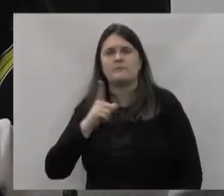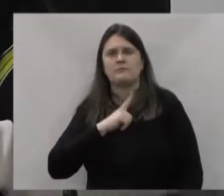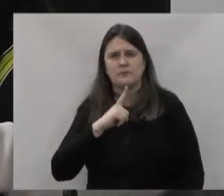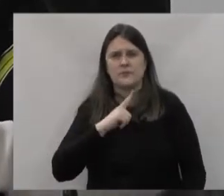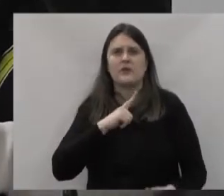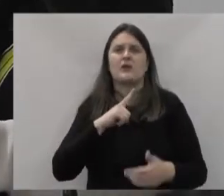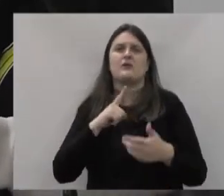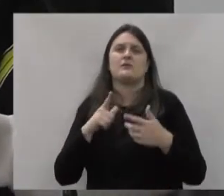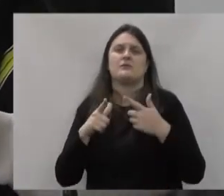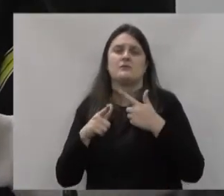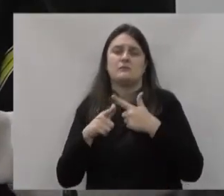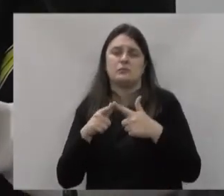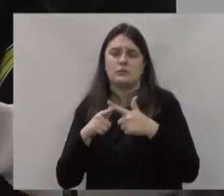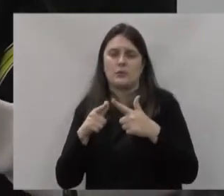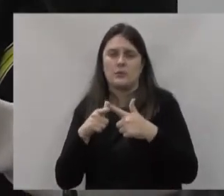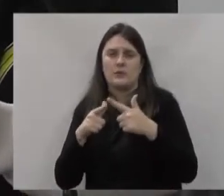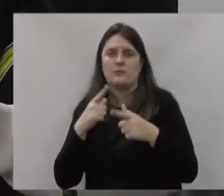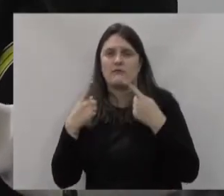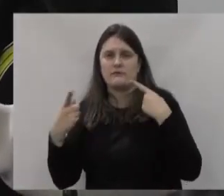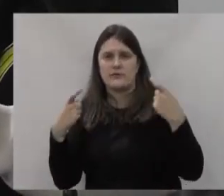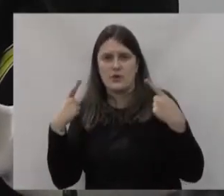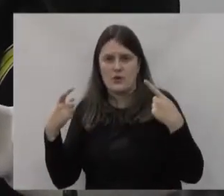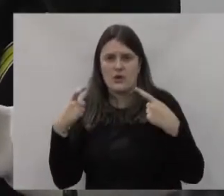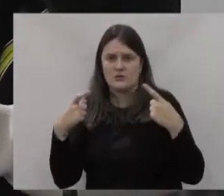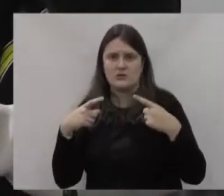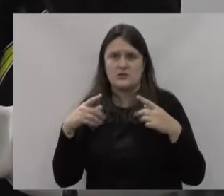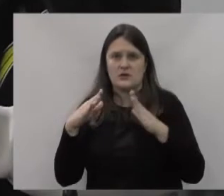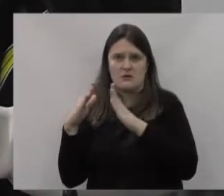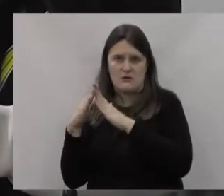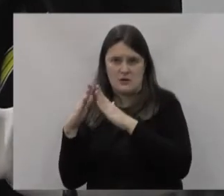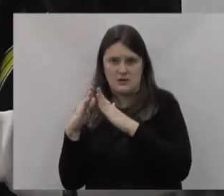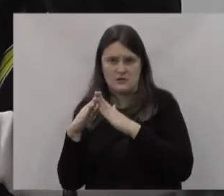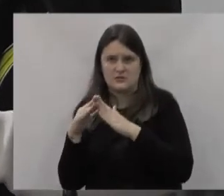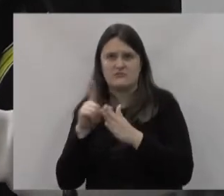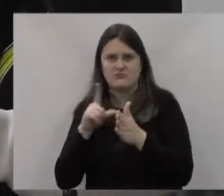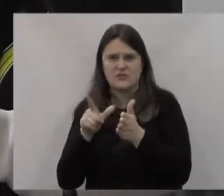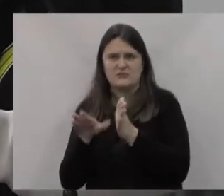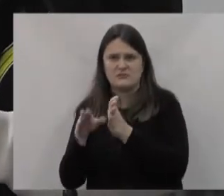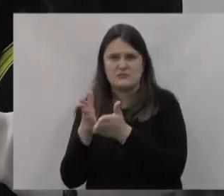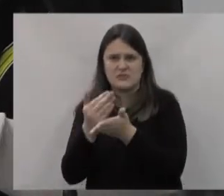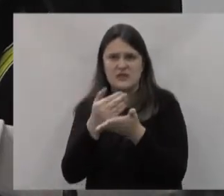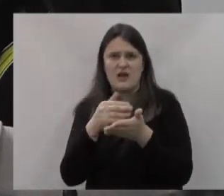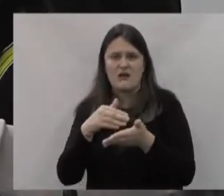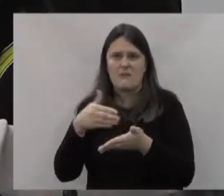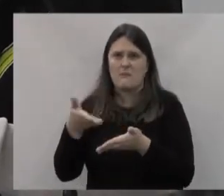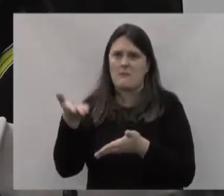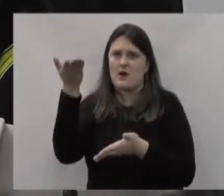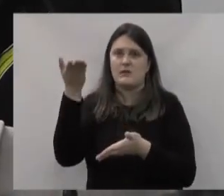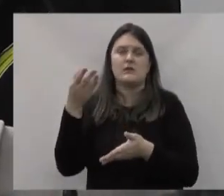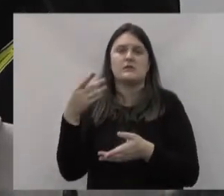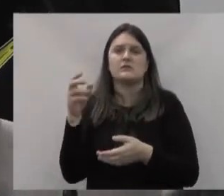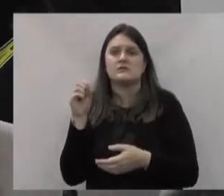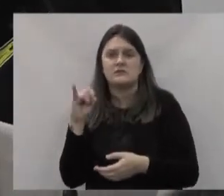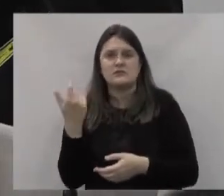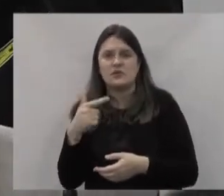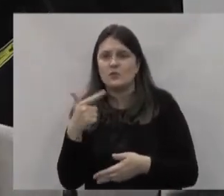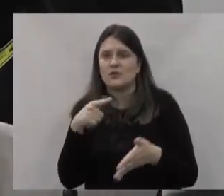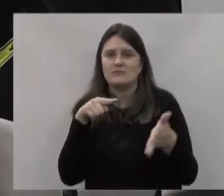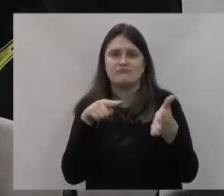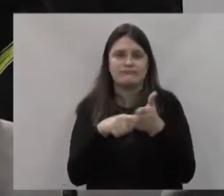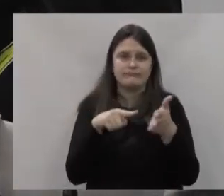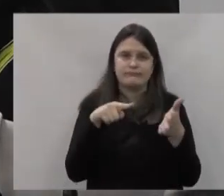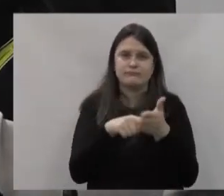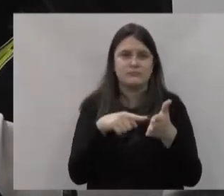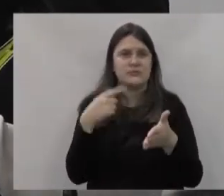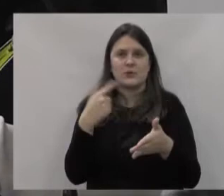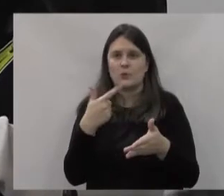violência doméstica e tem uma estatística muito alta. Qual o problema de não haver essas denúncias,